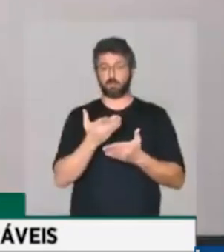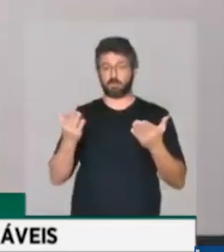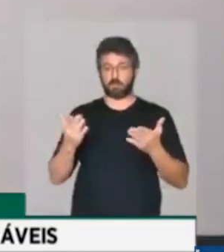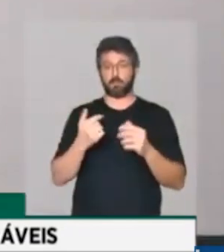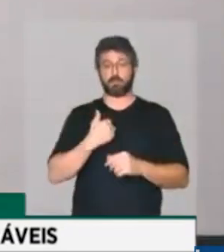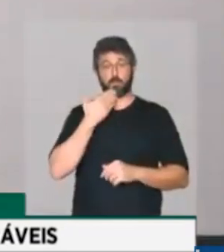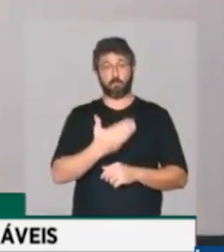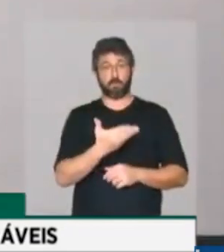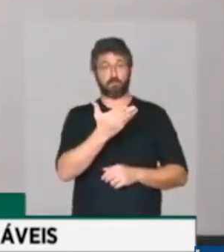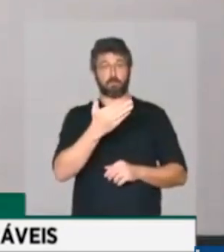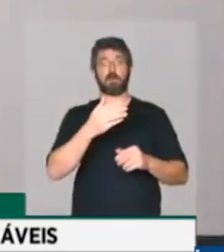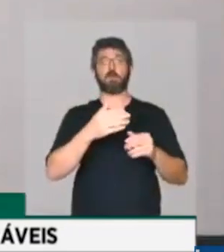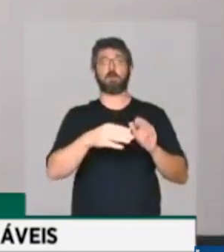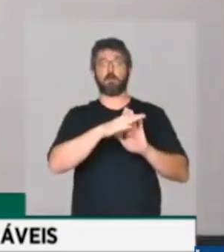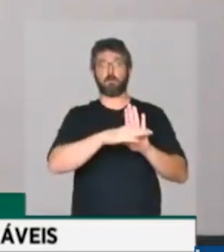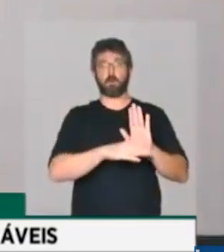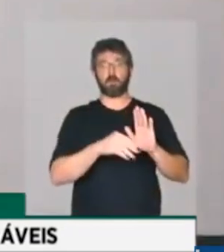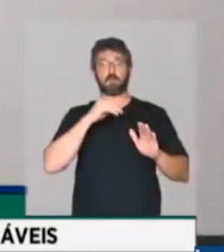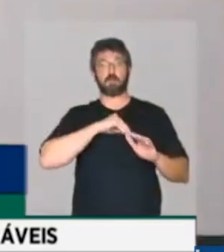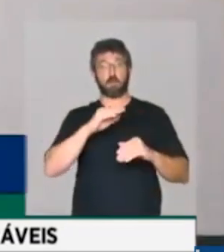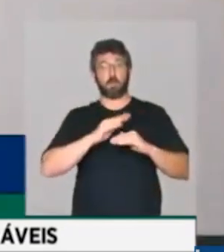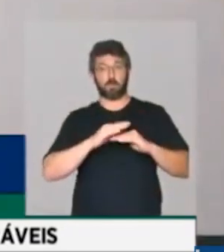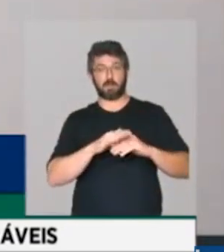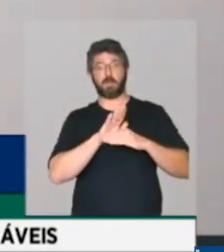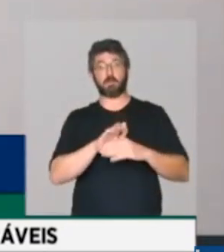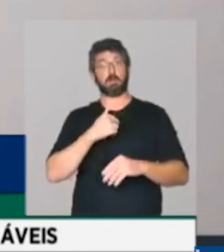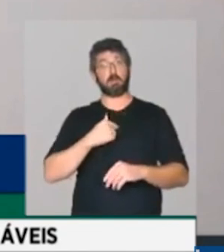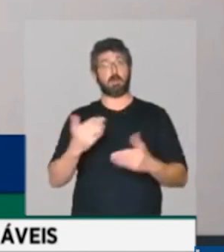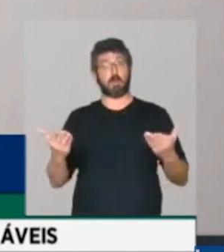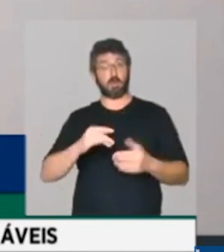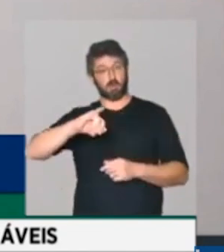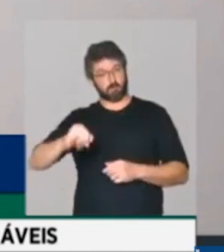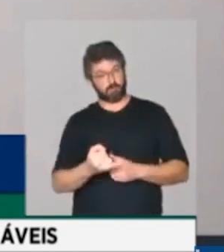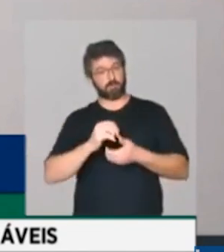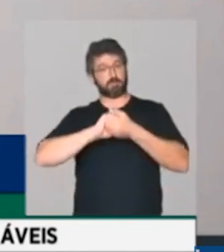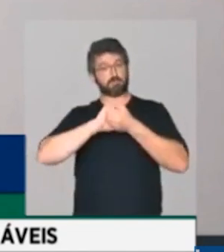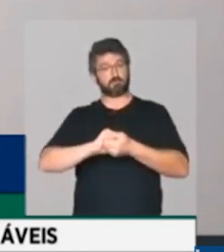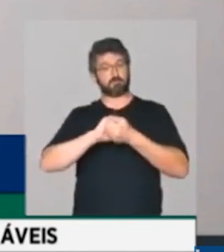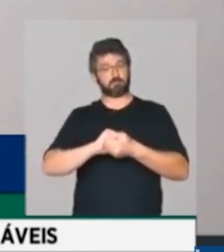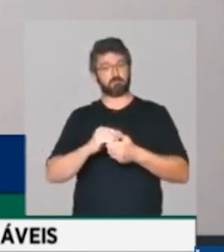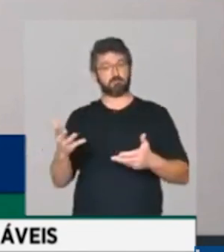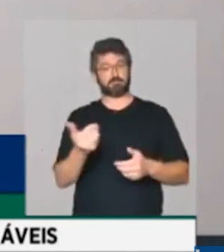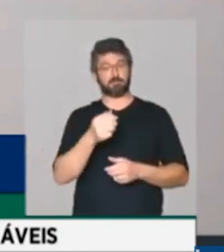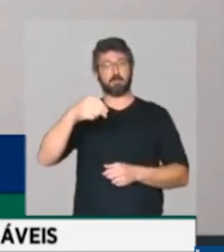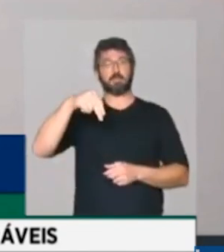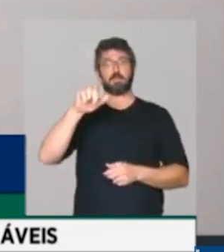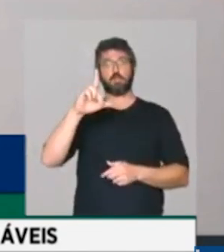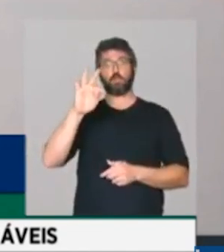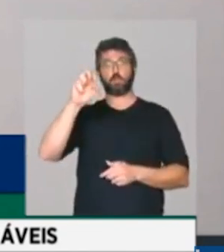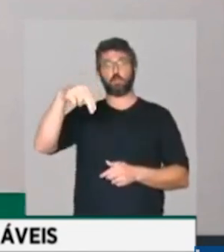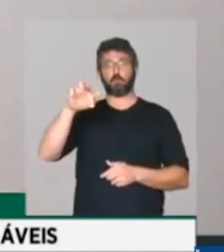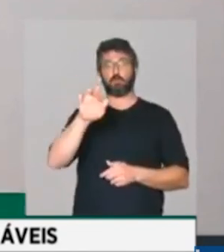eu sou favorável ao programa de renda mínima, aliás, até aproveito para saudar o saudoso Milton Friedman,